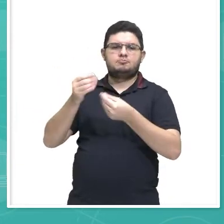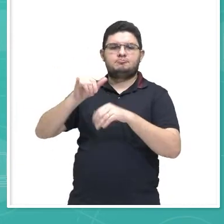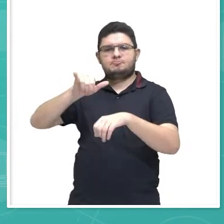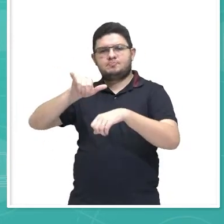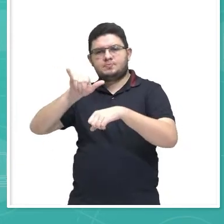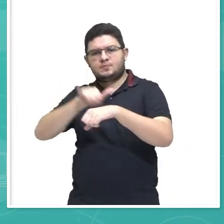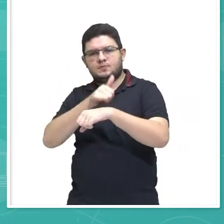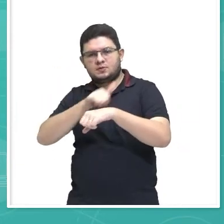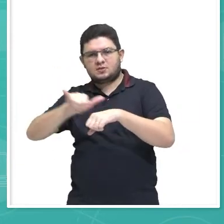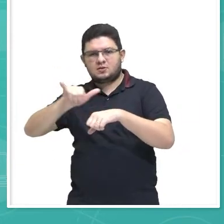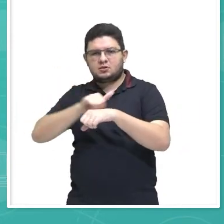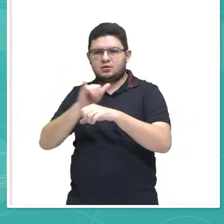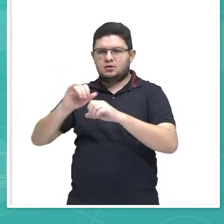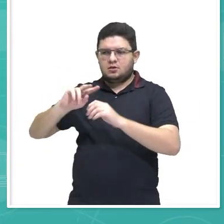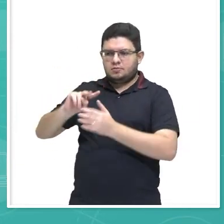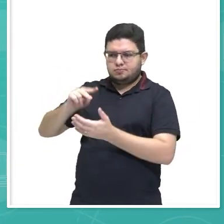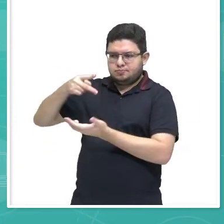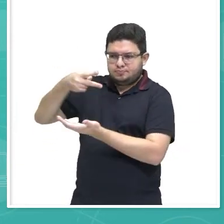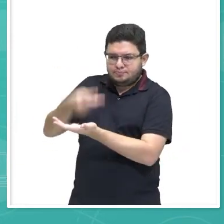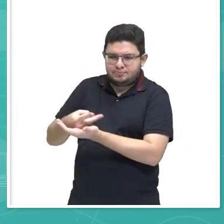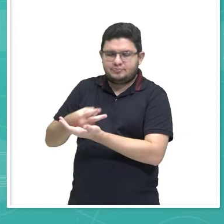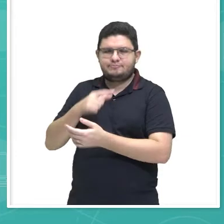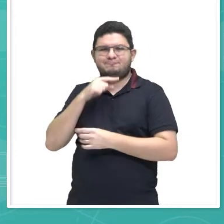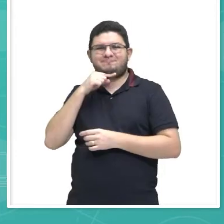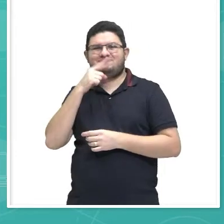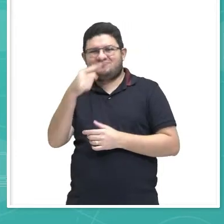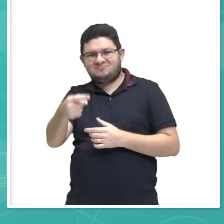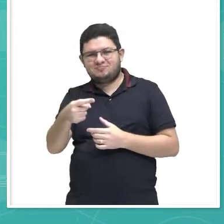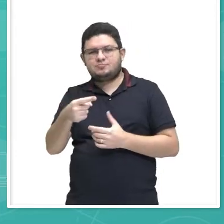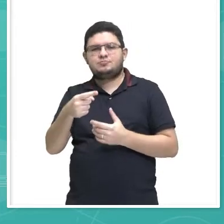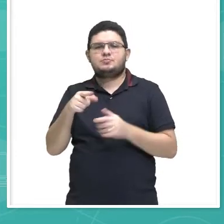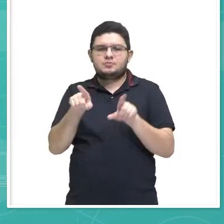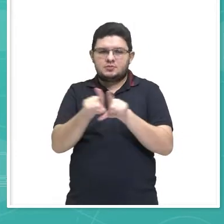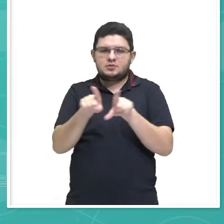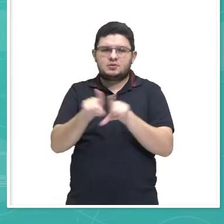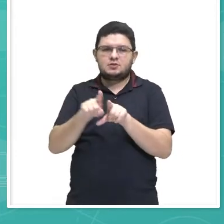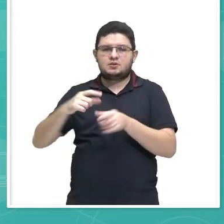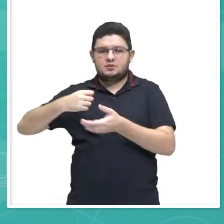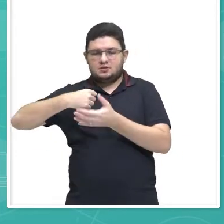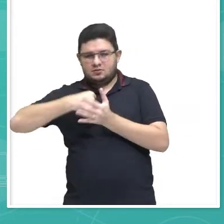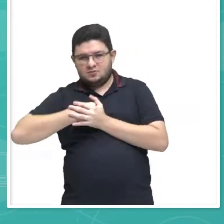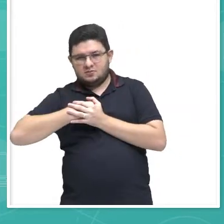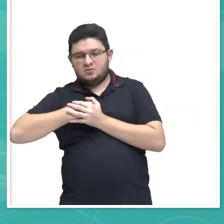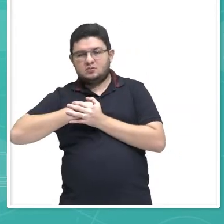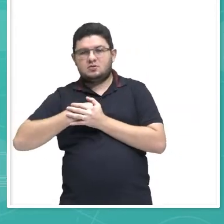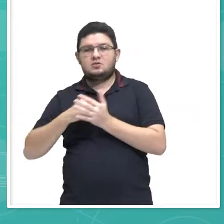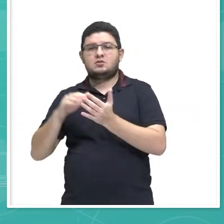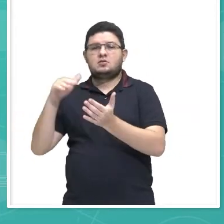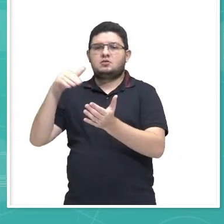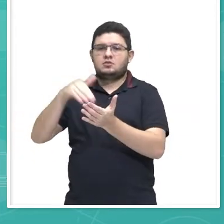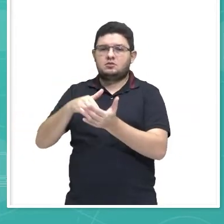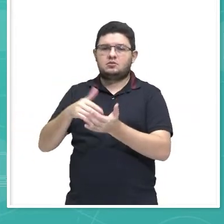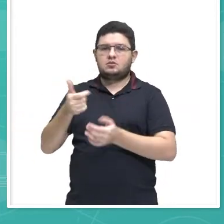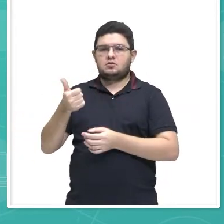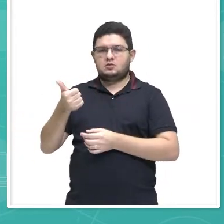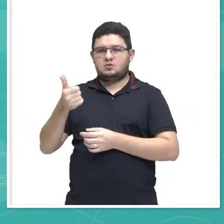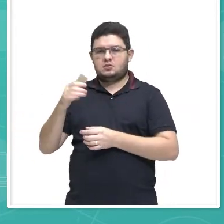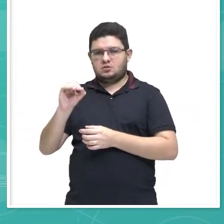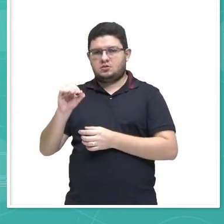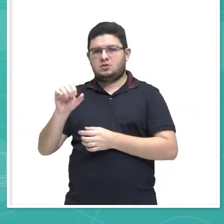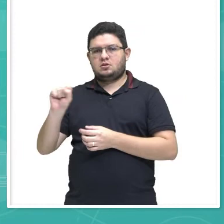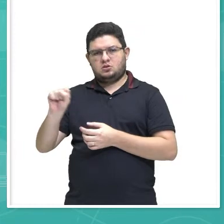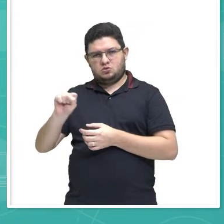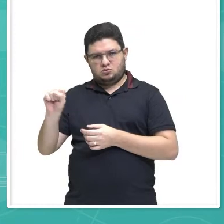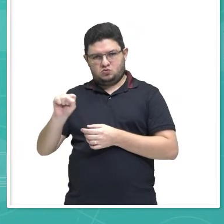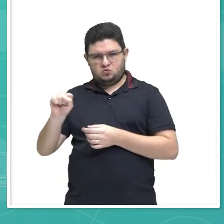sem sucesso na finalização e também quando a técnica de imobilização acontece por 10 segundos ou